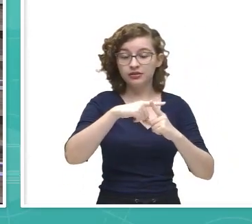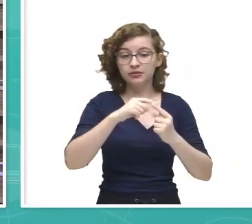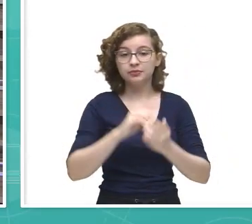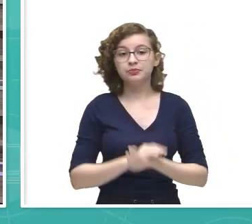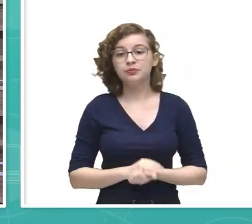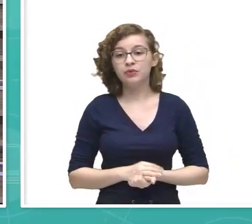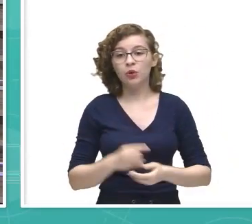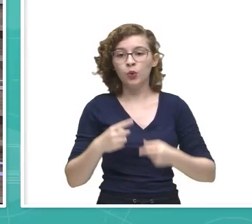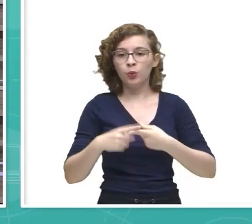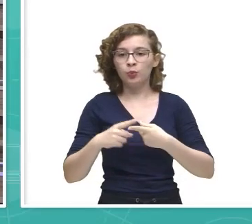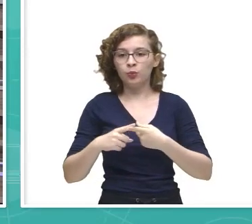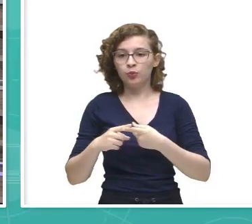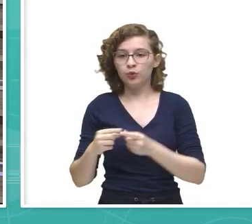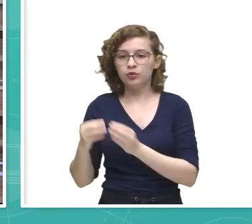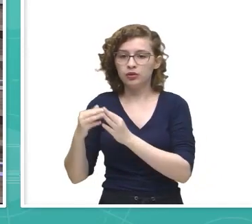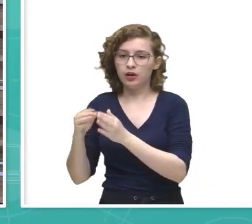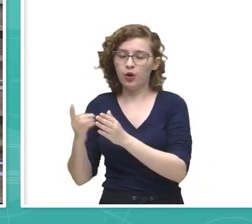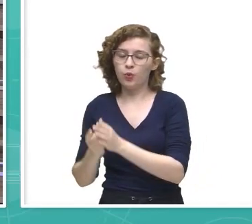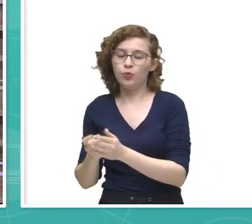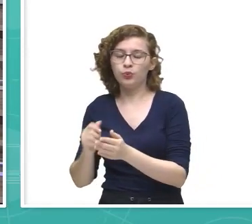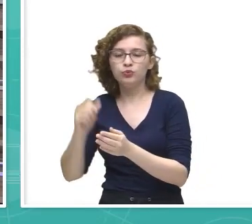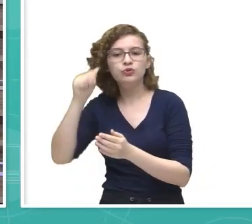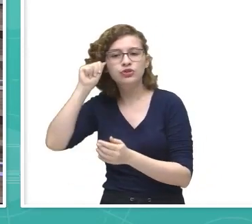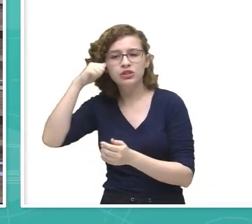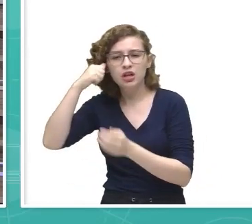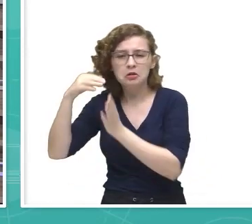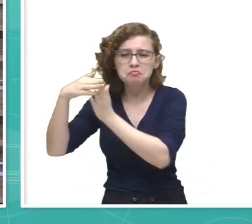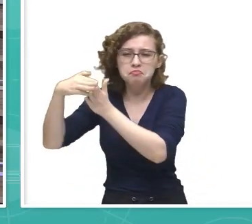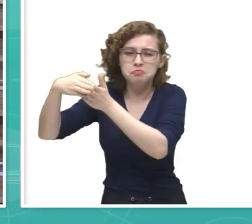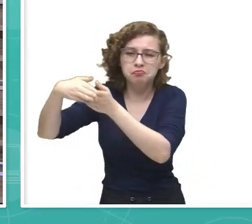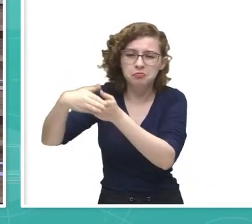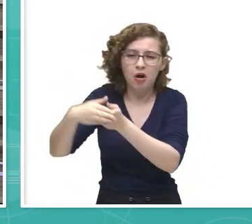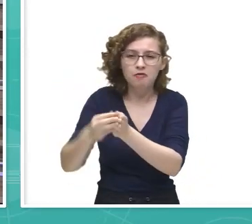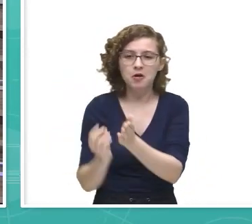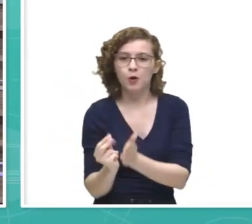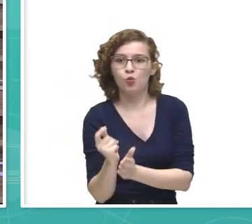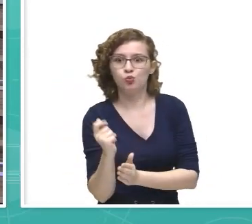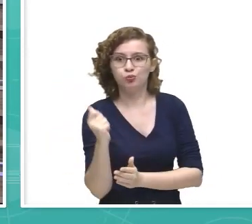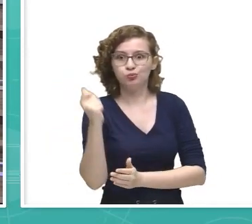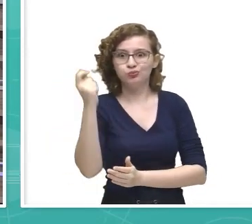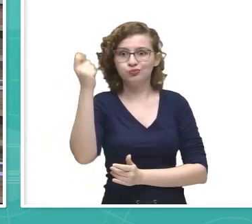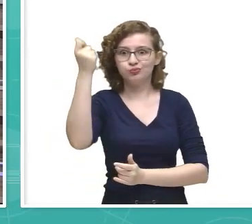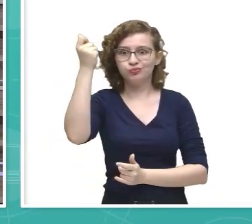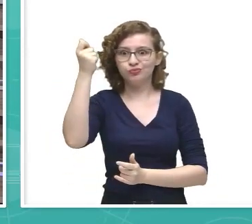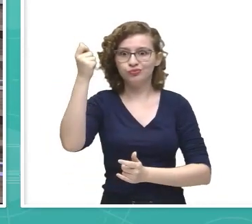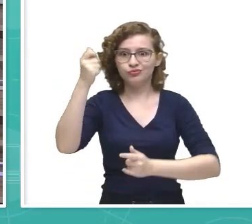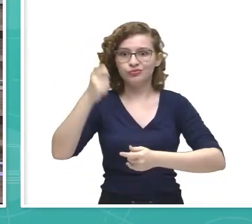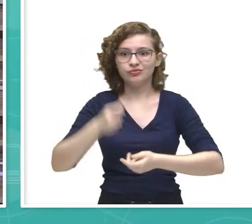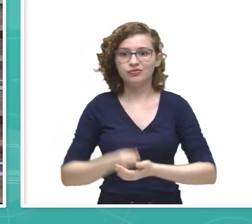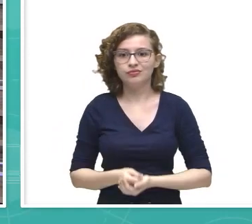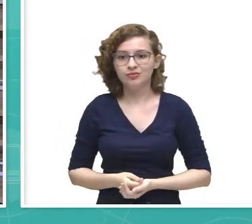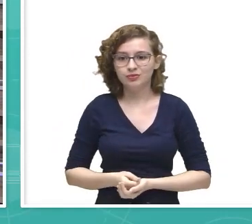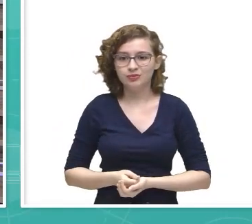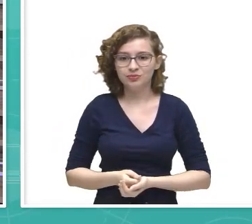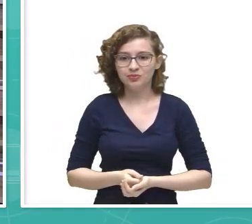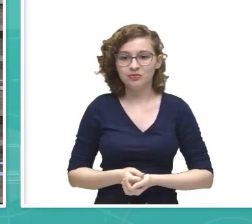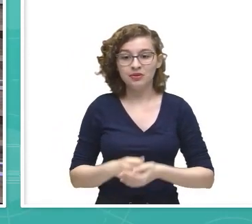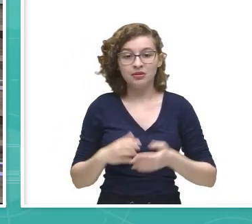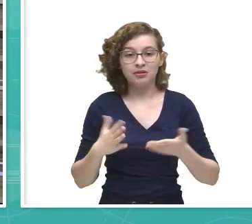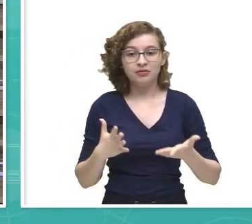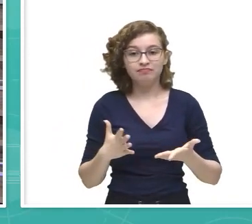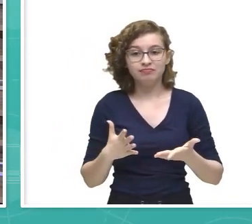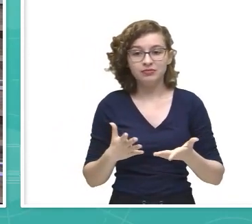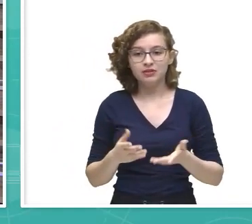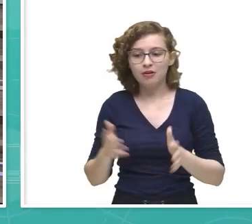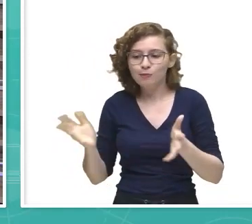tráfico negreiro no Brasil era algo muito lucrativo. As pessoas lucravam muito com o tráfico de negros. Então começou a se